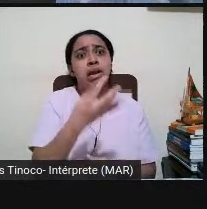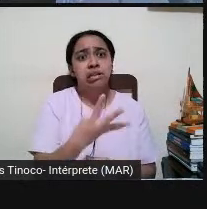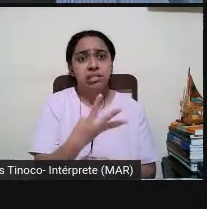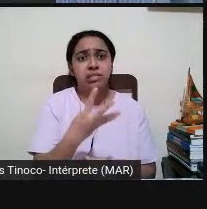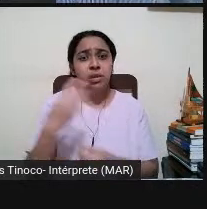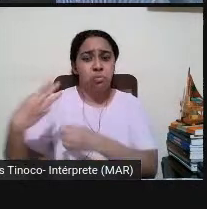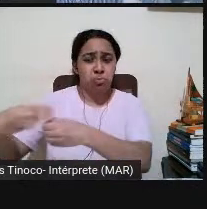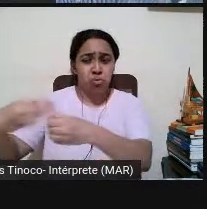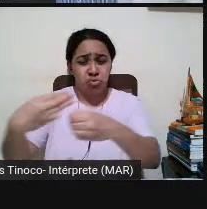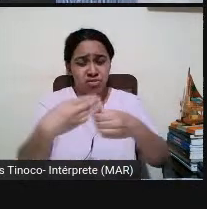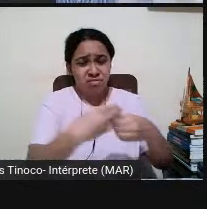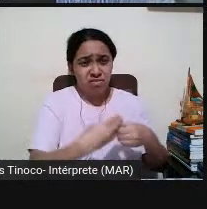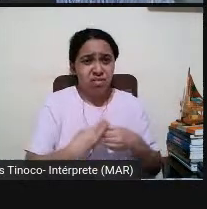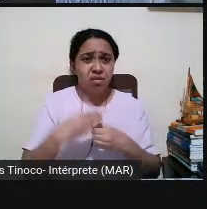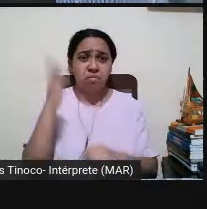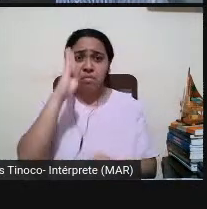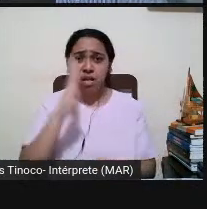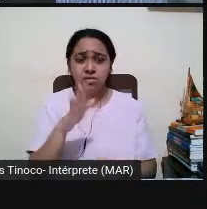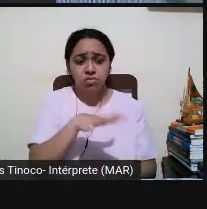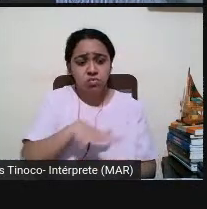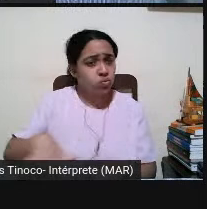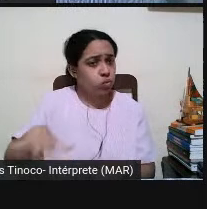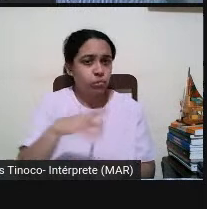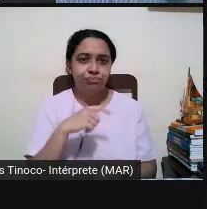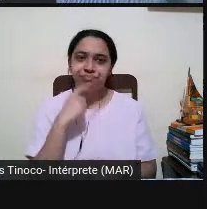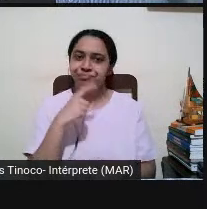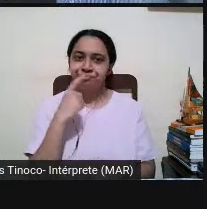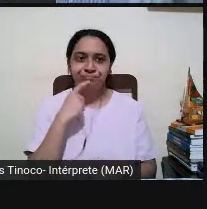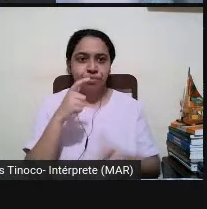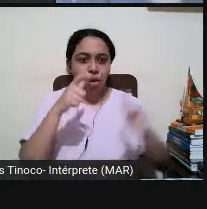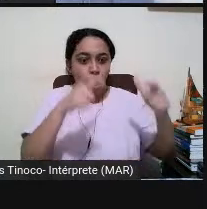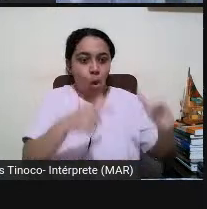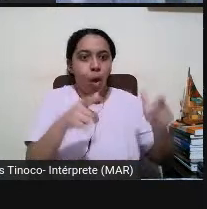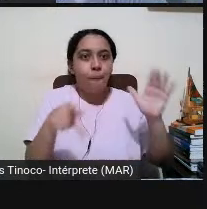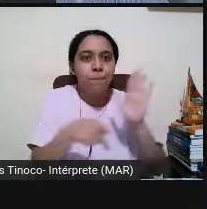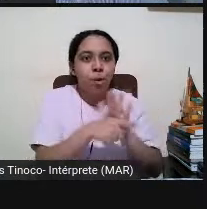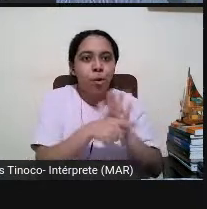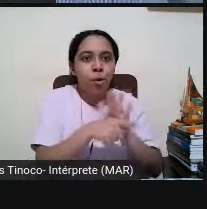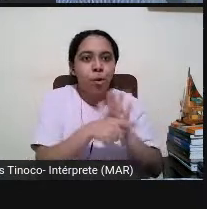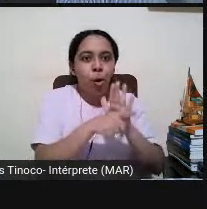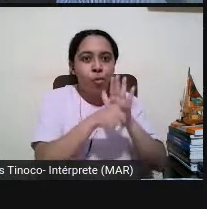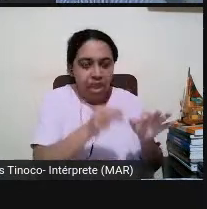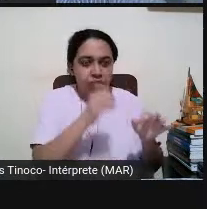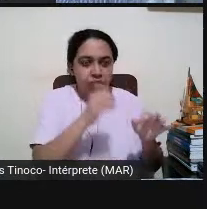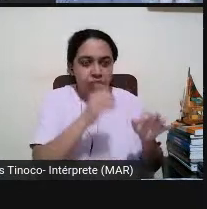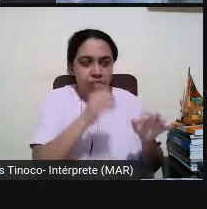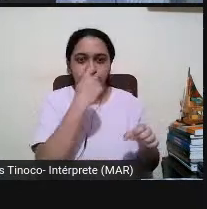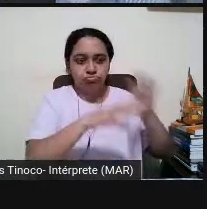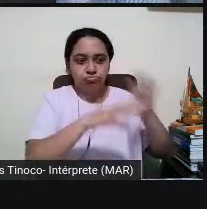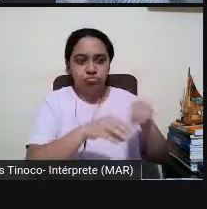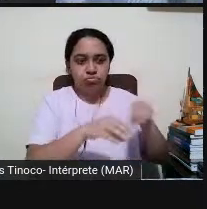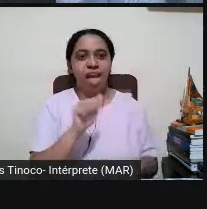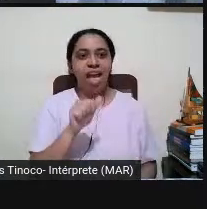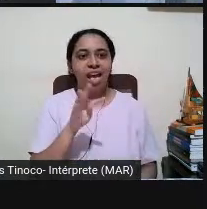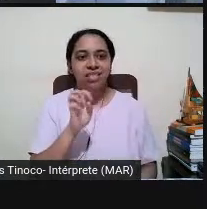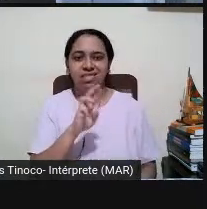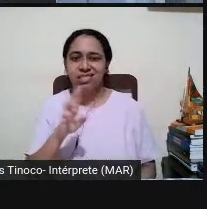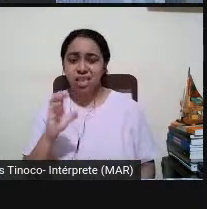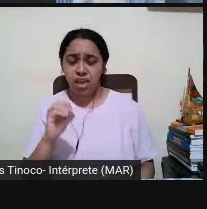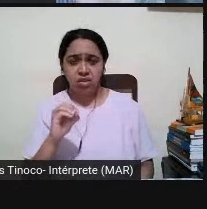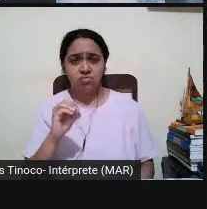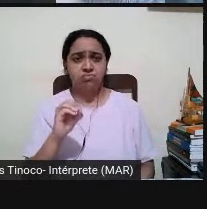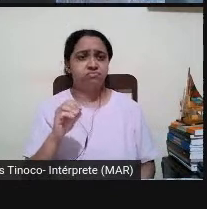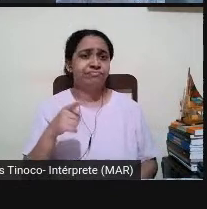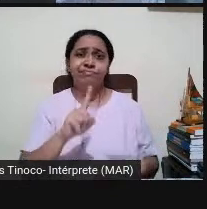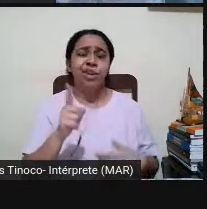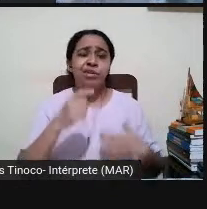vários municípios brasileiros não conseguiram implantar Ainda temos sanitários pelos mais diversos motivos tá bom que a gente não vai entrar nesse mérito